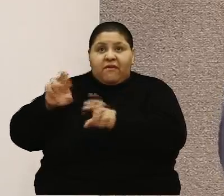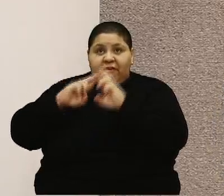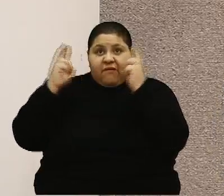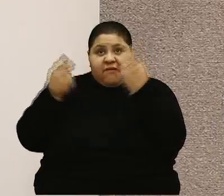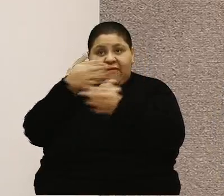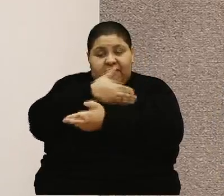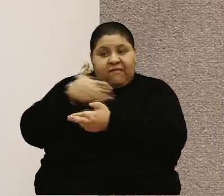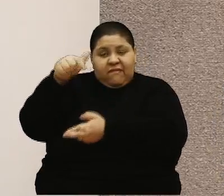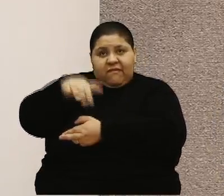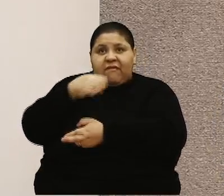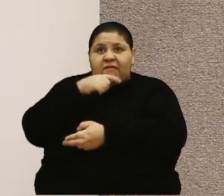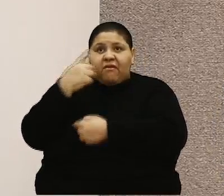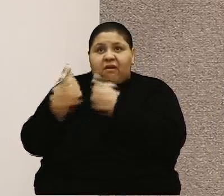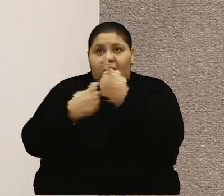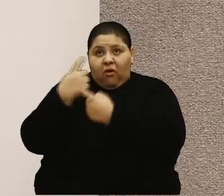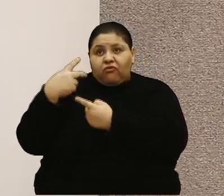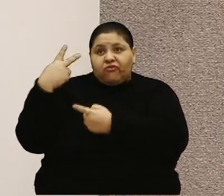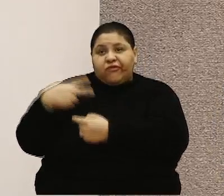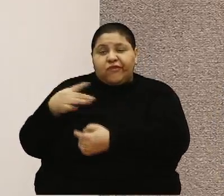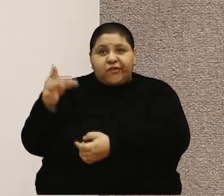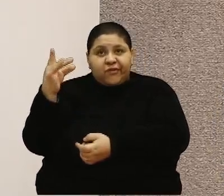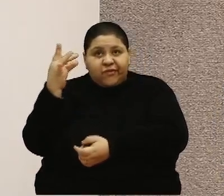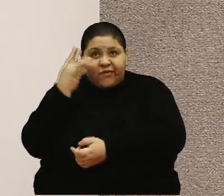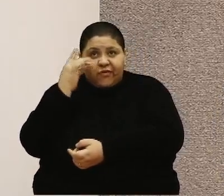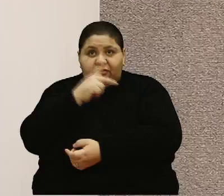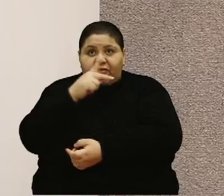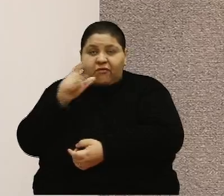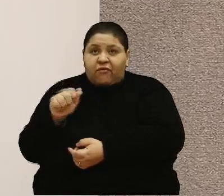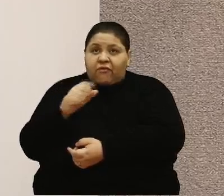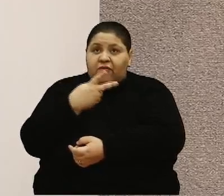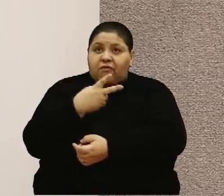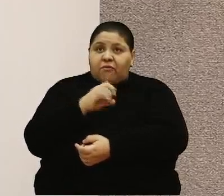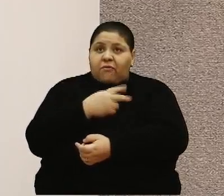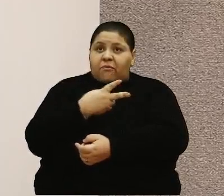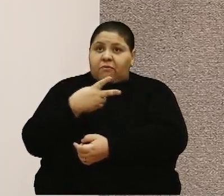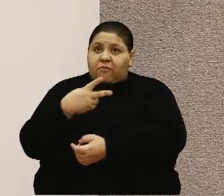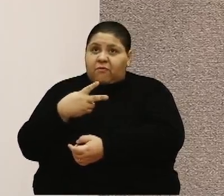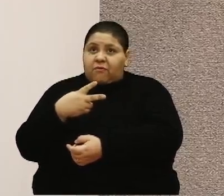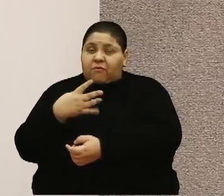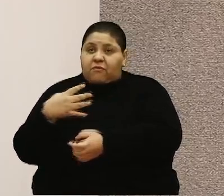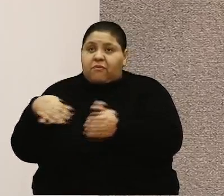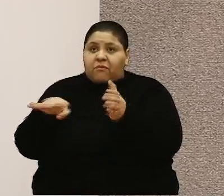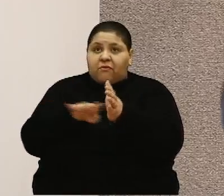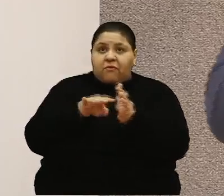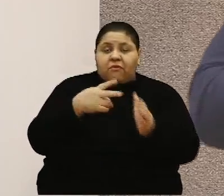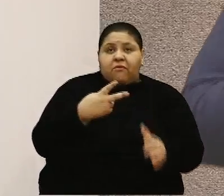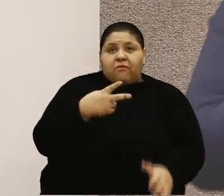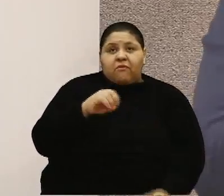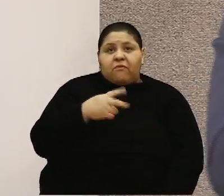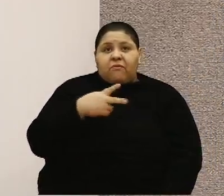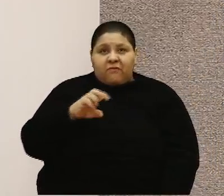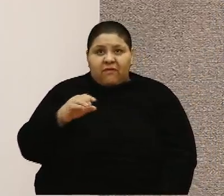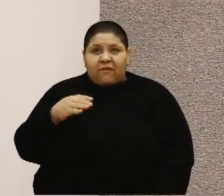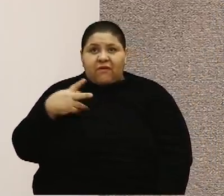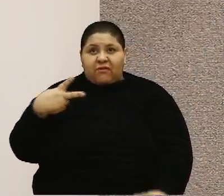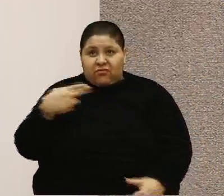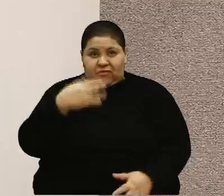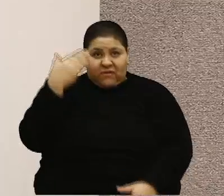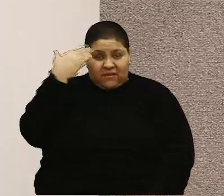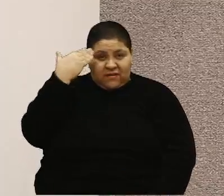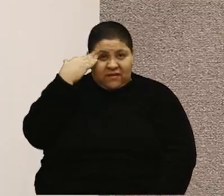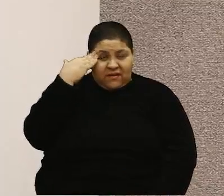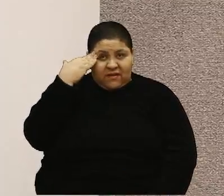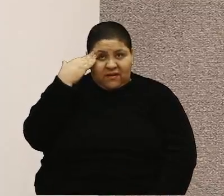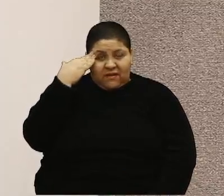aqui nessa casa e alguns vereadores estavam presentes. E o PPA de 2024 para 2027, vereadora Daiane, previu um corte de sabe quanto? Um